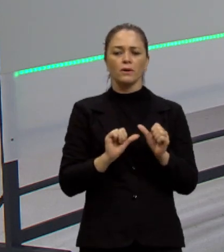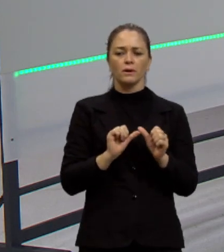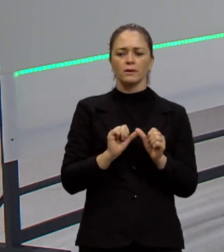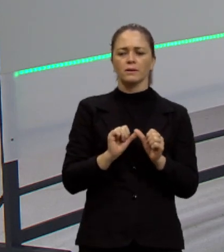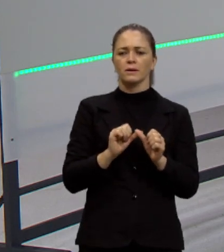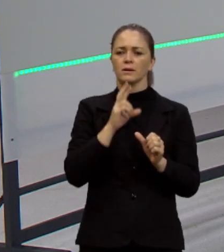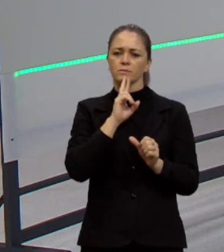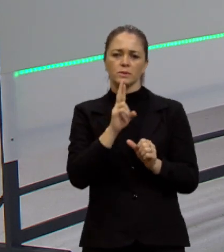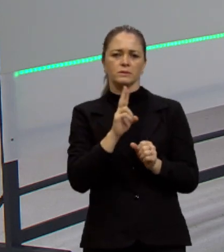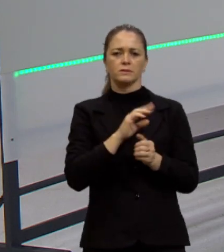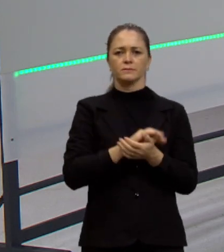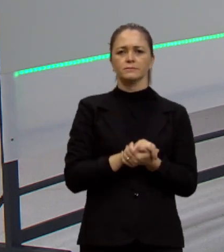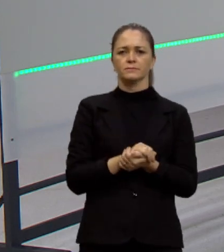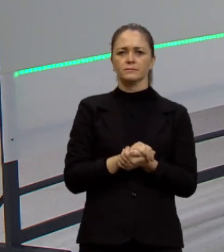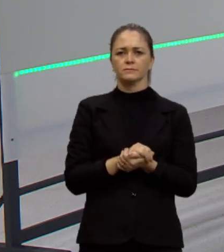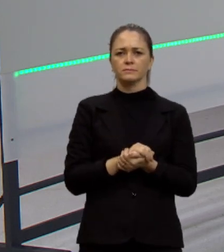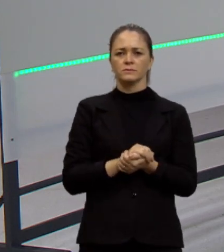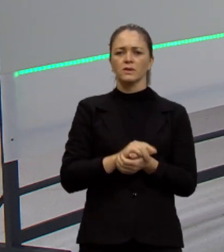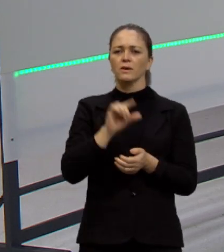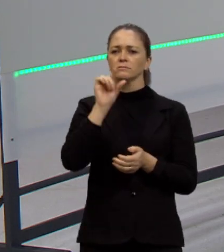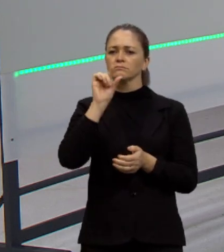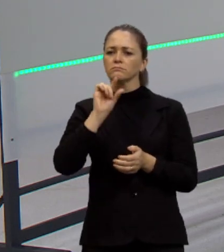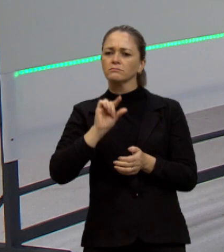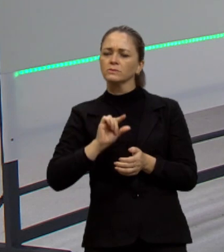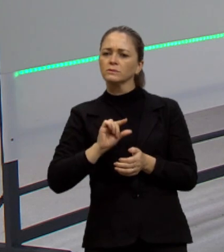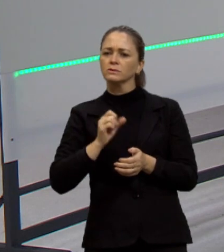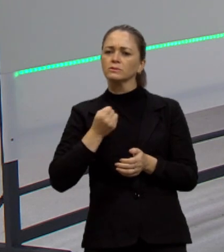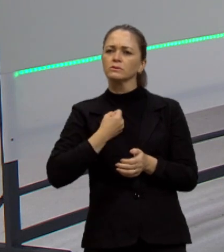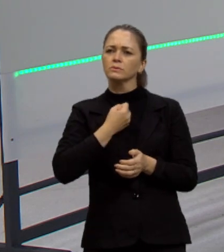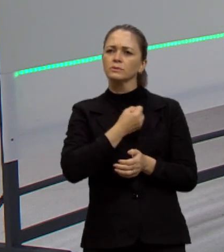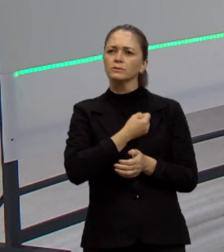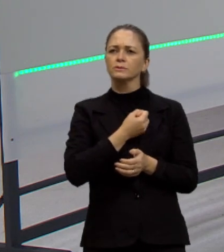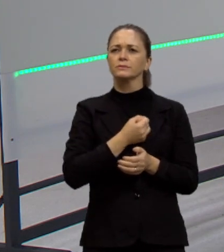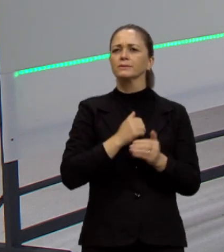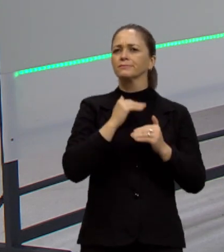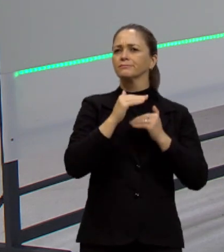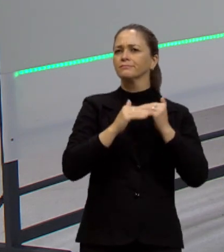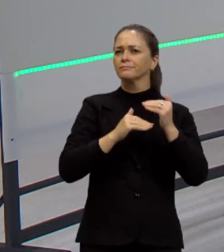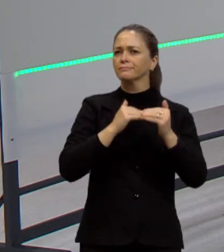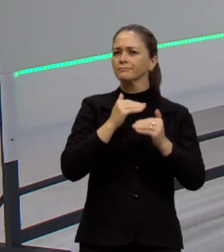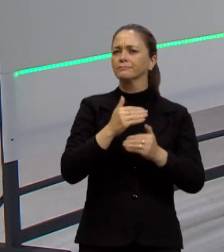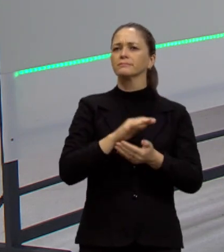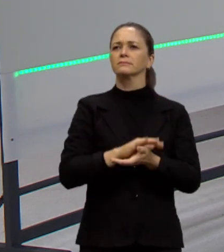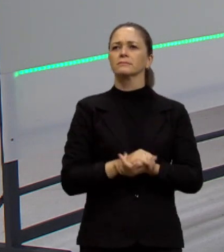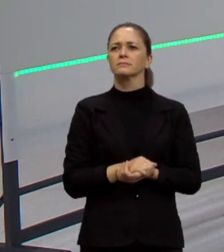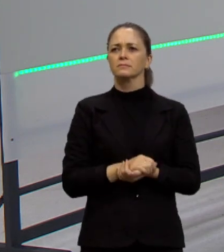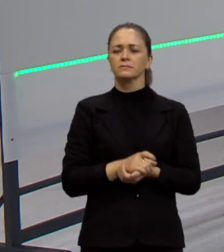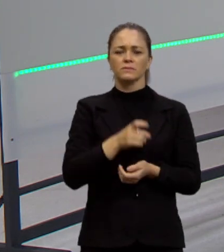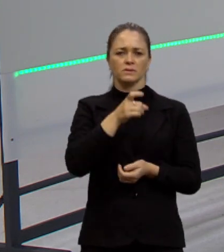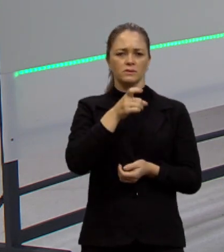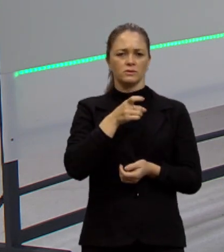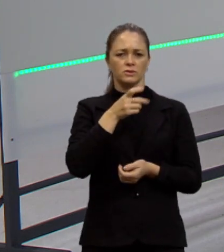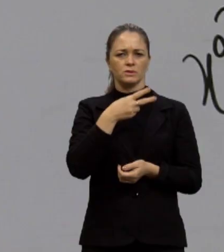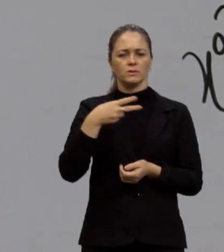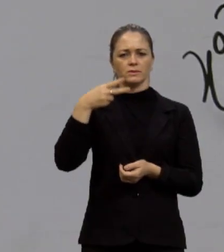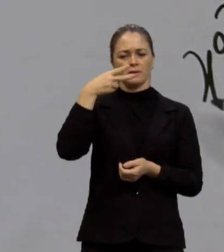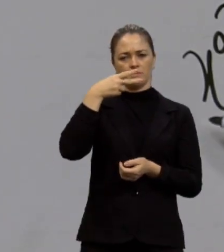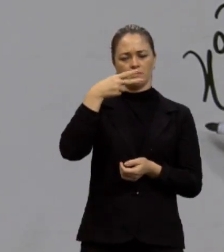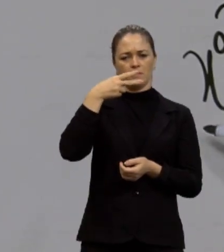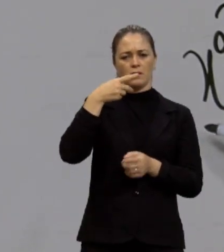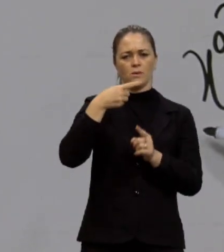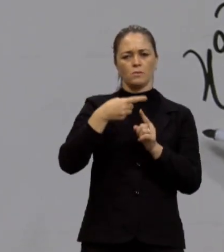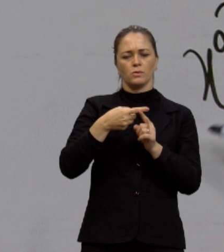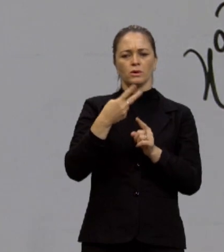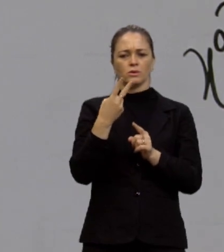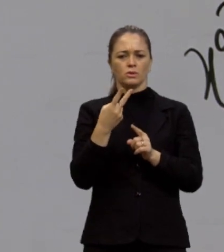Eu só diminuo os valores que eu estou trabalhando. Então, por exemplo, x ao quadrado, porque 2 dividido por